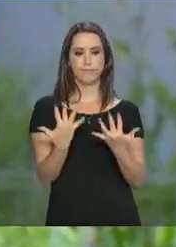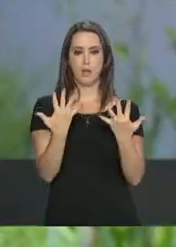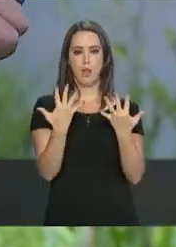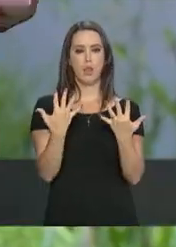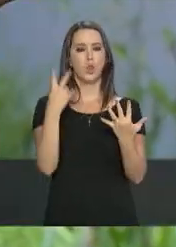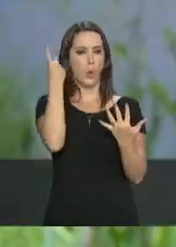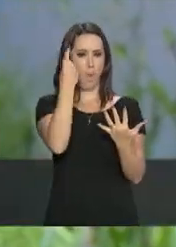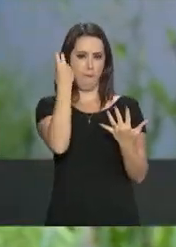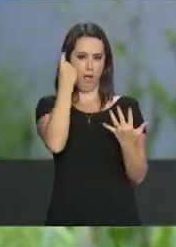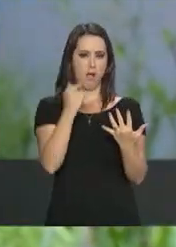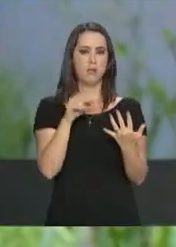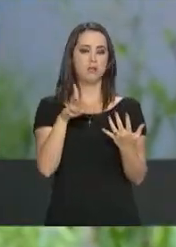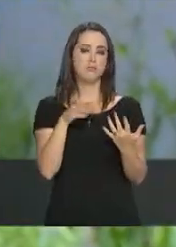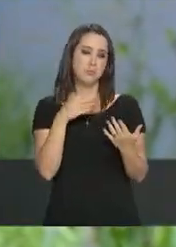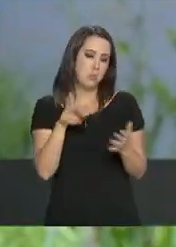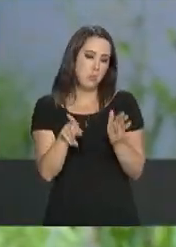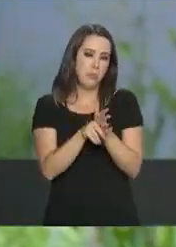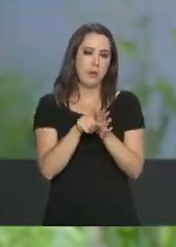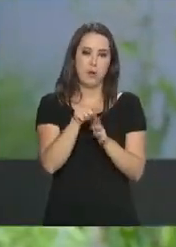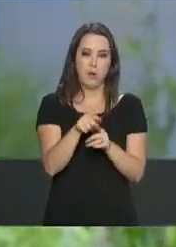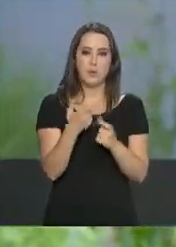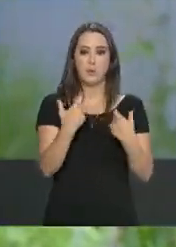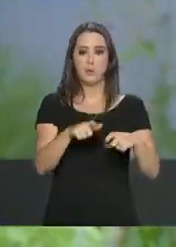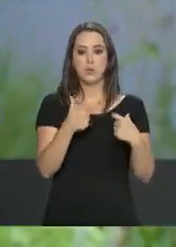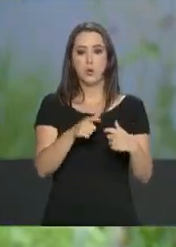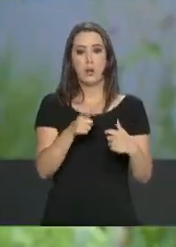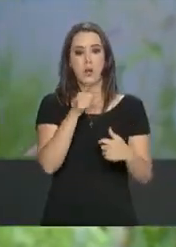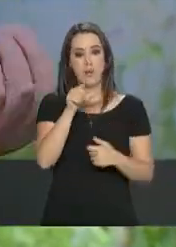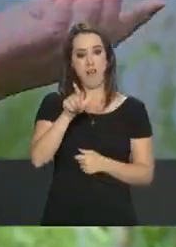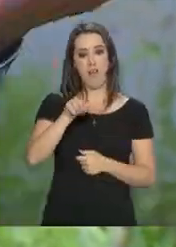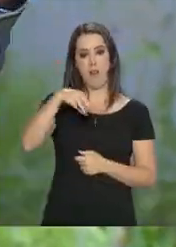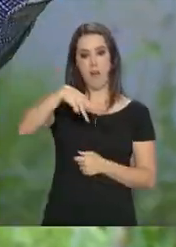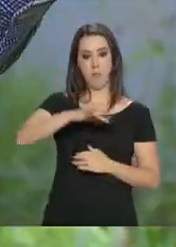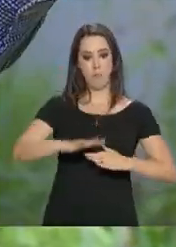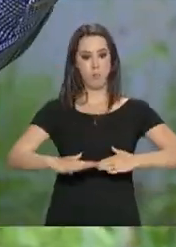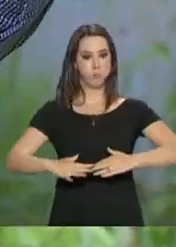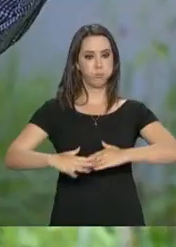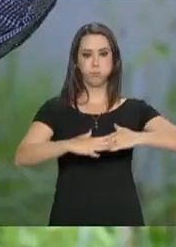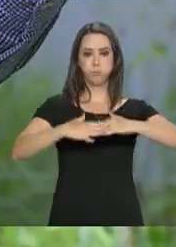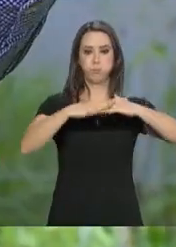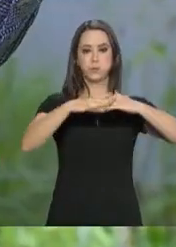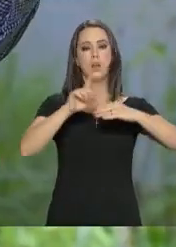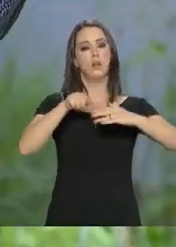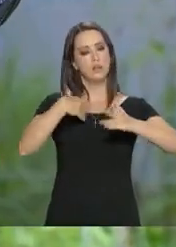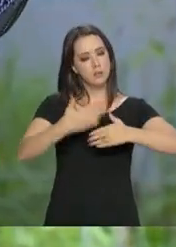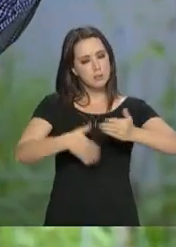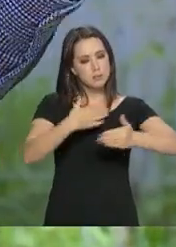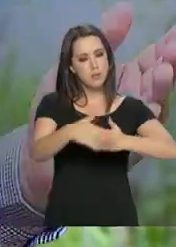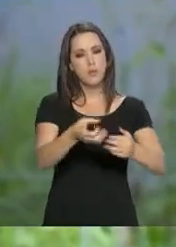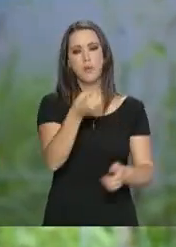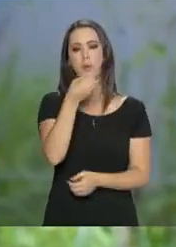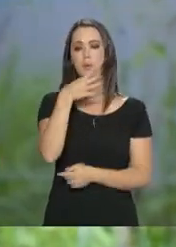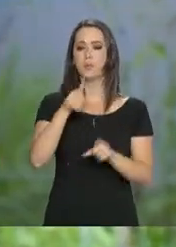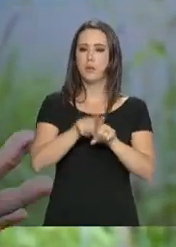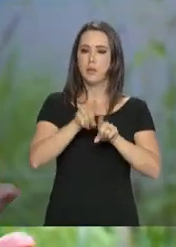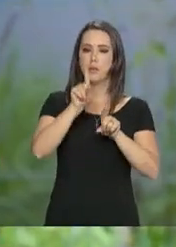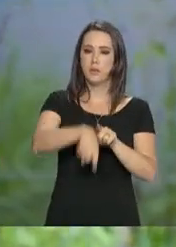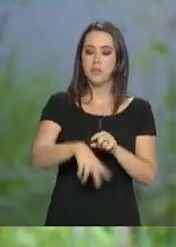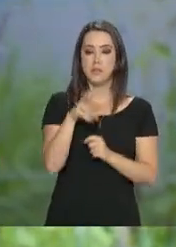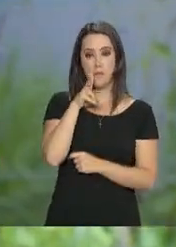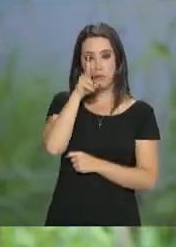nessas áreas que foram inundadas pelo rejeito, elas estão desenvolvendo muito bem, né? Uma vegetação bastante